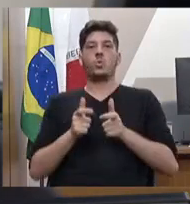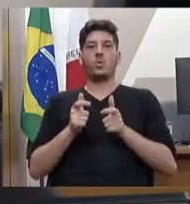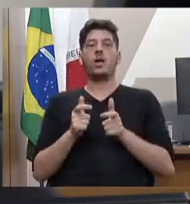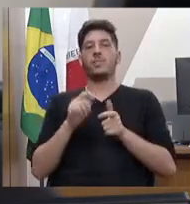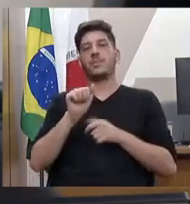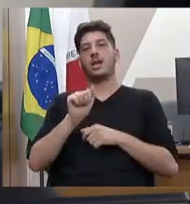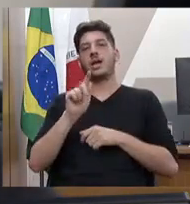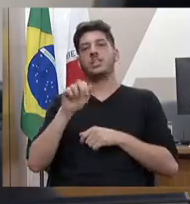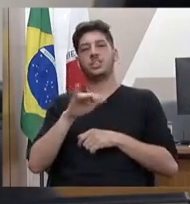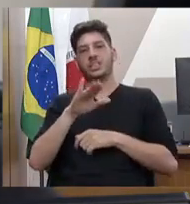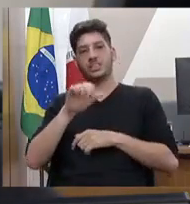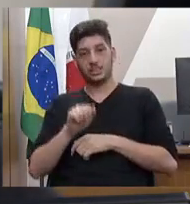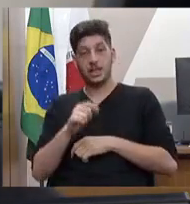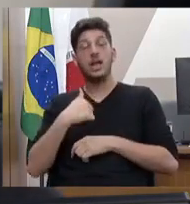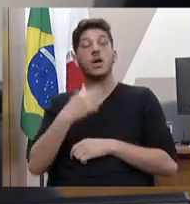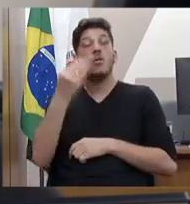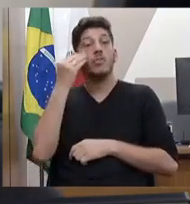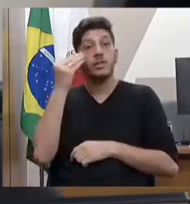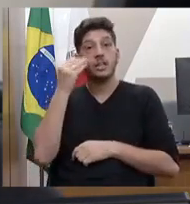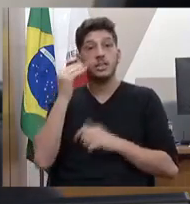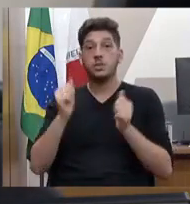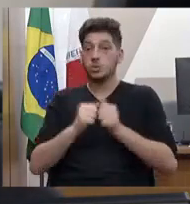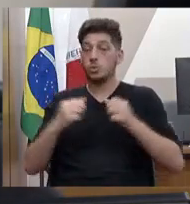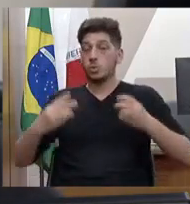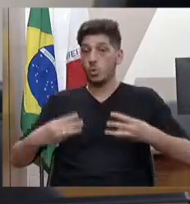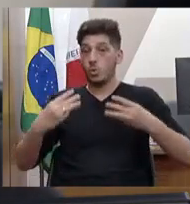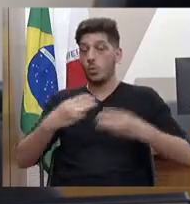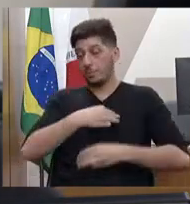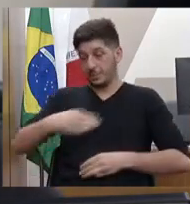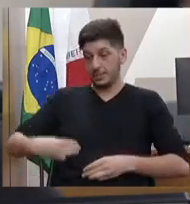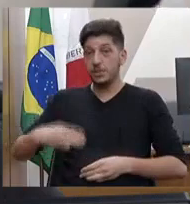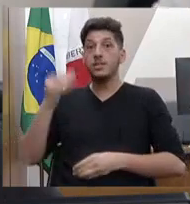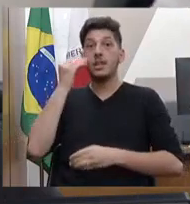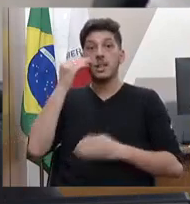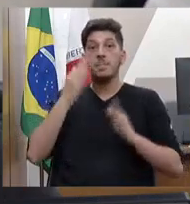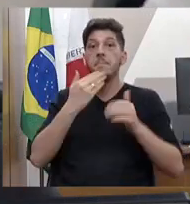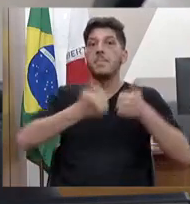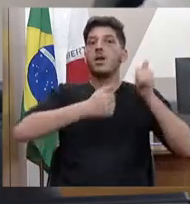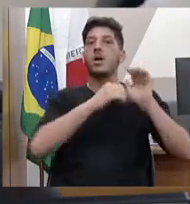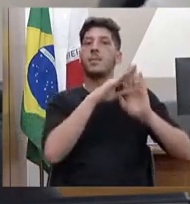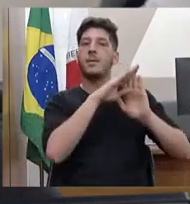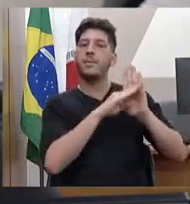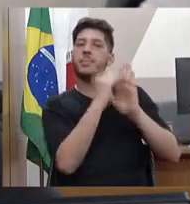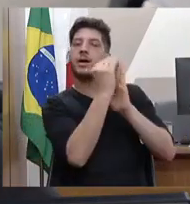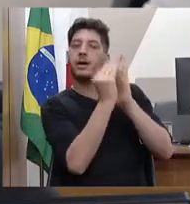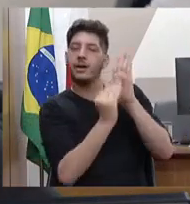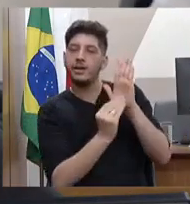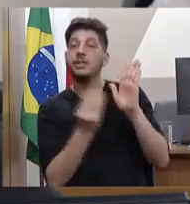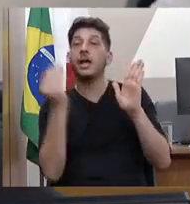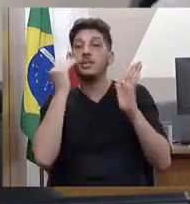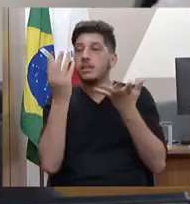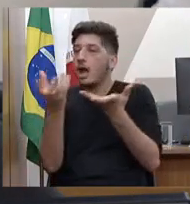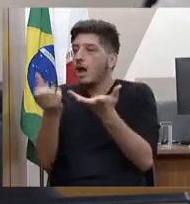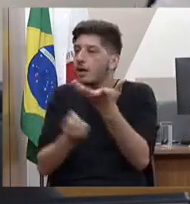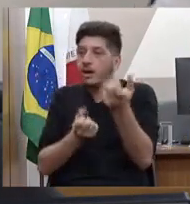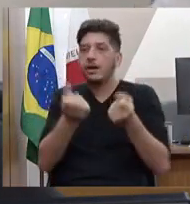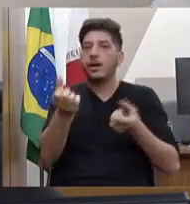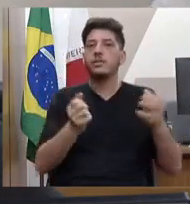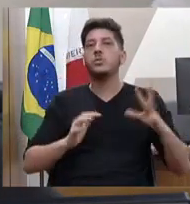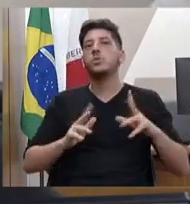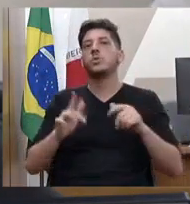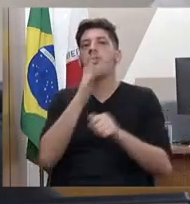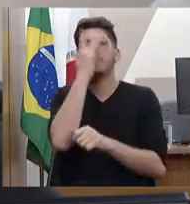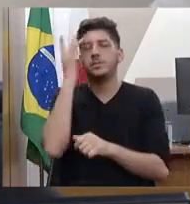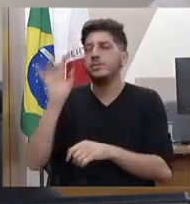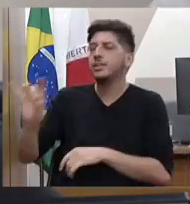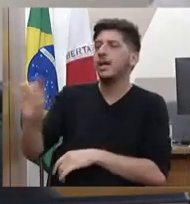do possível vou tentar junto ao meu Ministro potencializar essas agências e gerências para tentar atender bem a população de cada